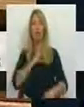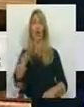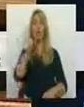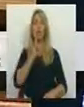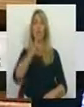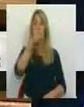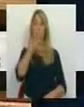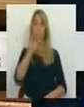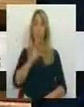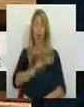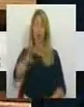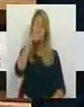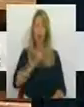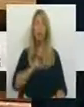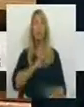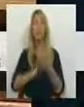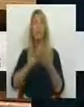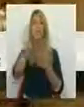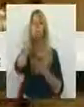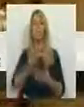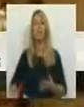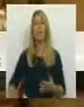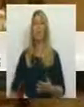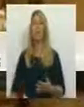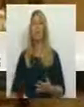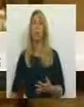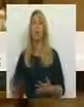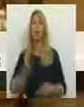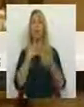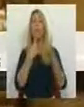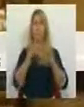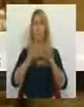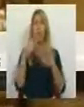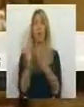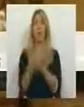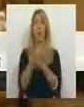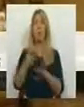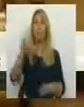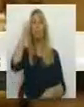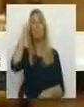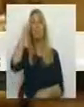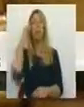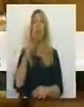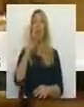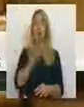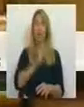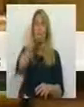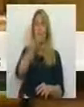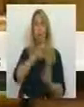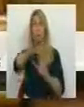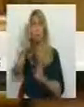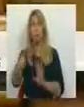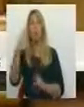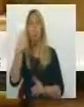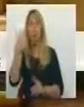Estado. Senhora Ministra, o primeiro conjunto de questões que lhe pretendo colocar prendem-se com os incêndios na Madeira. A Senhora Ministra esteve em loco, conhece bem as dimensões